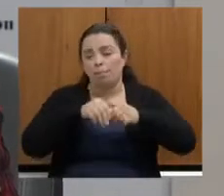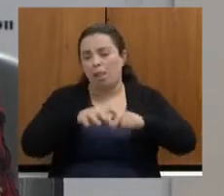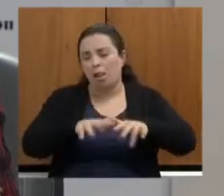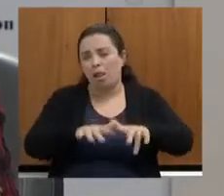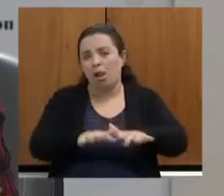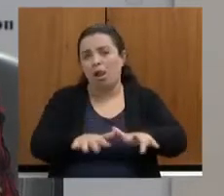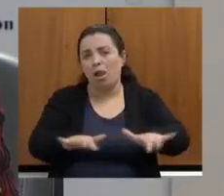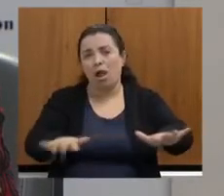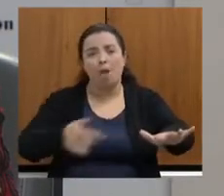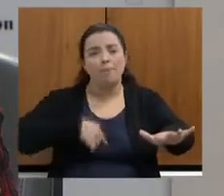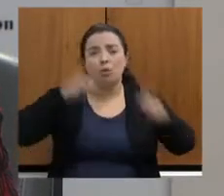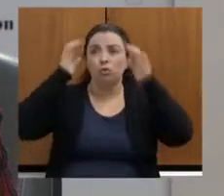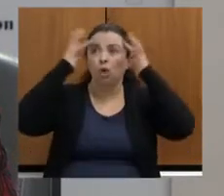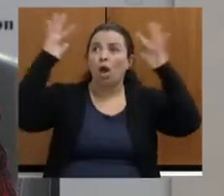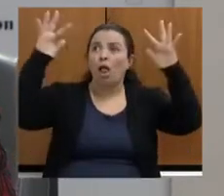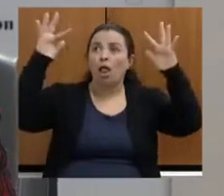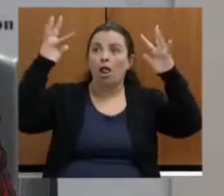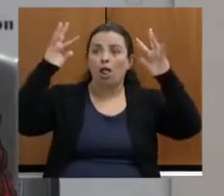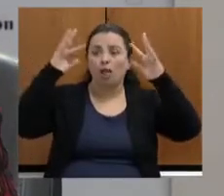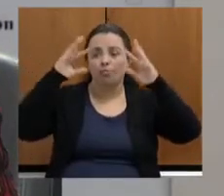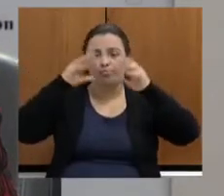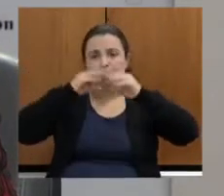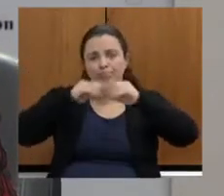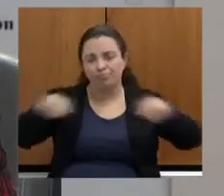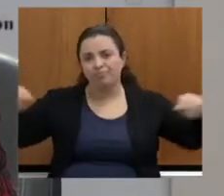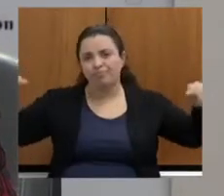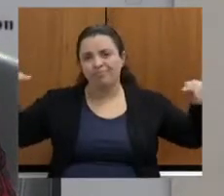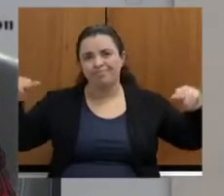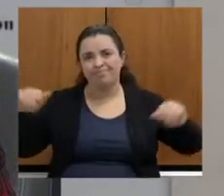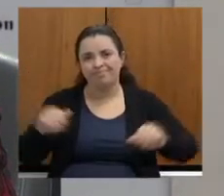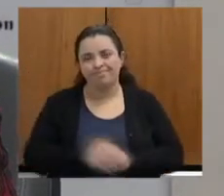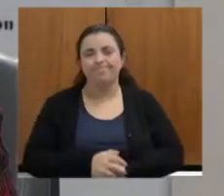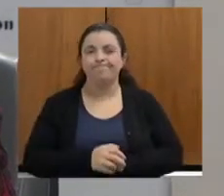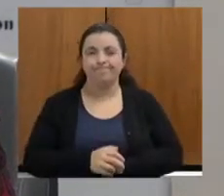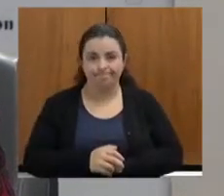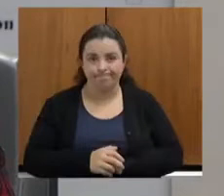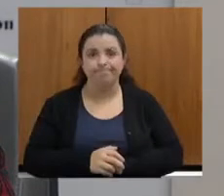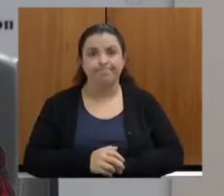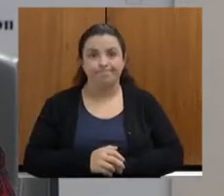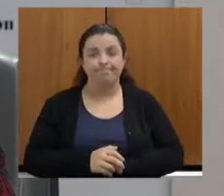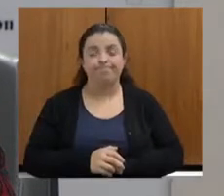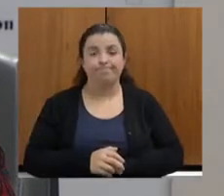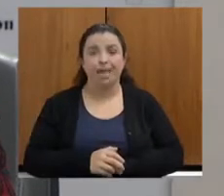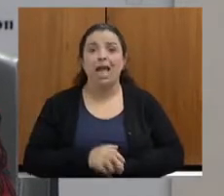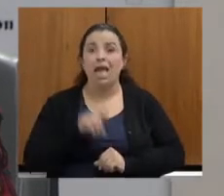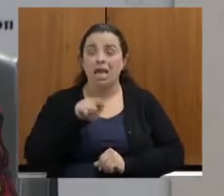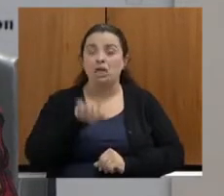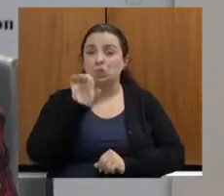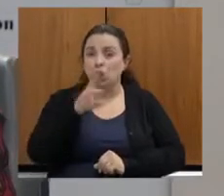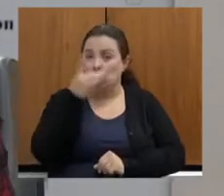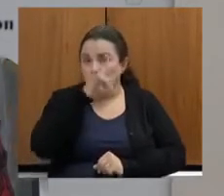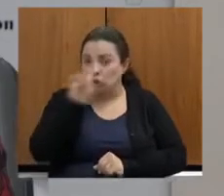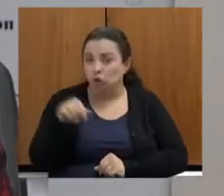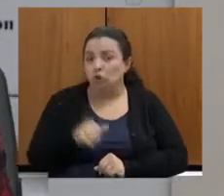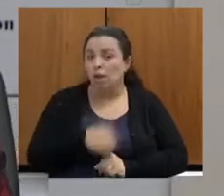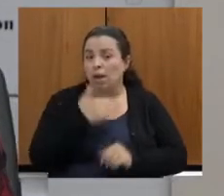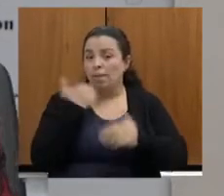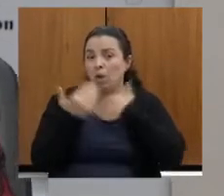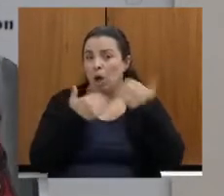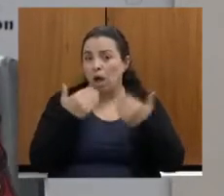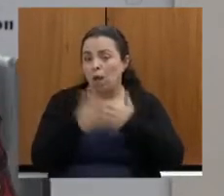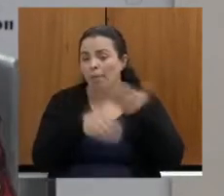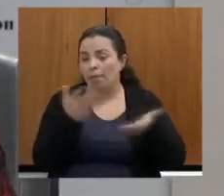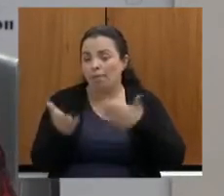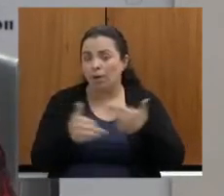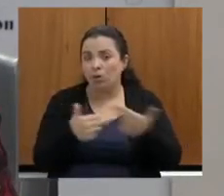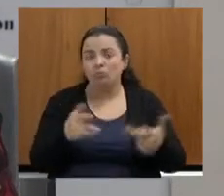mundo aí a mortalidade não foi só naquilo lá não ela veio matando aos poucos eu tô falando em nome de todos os